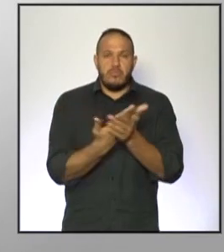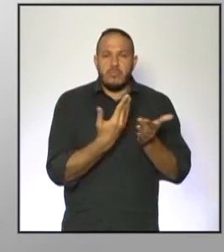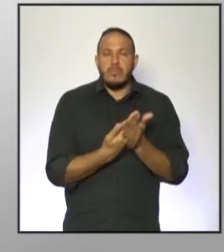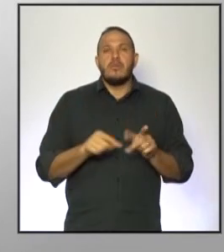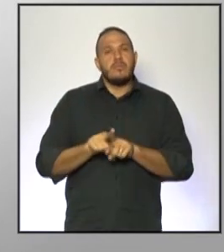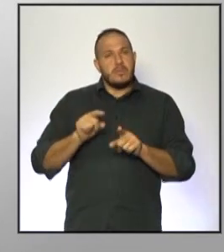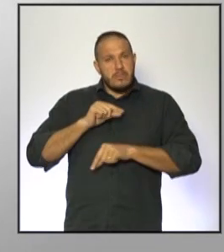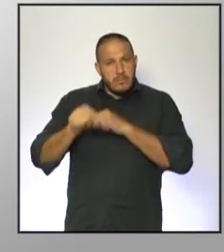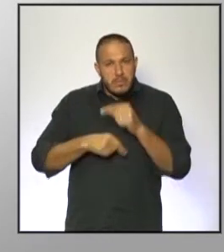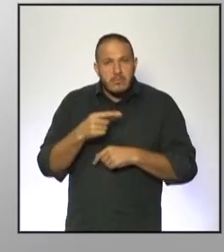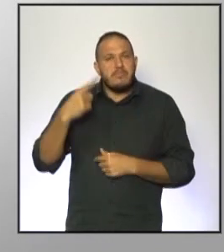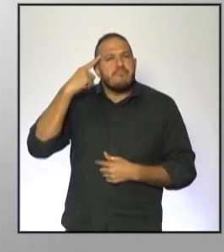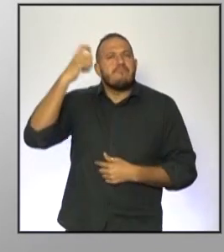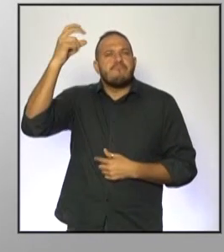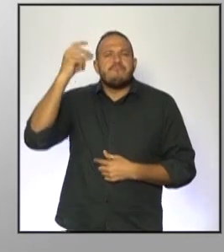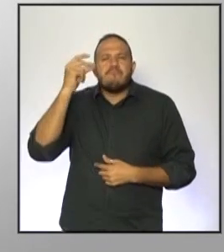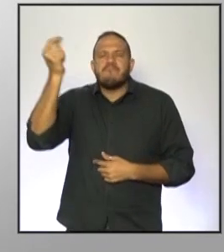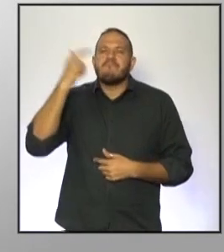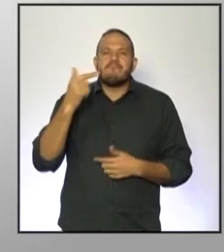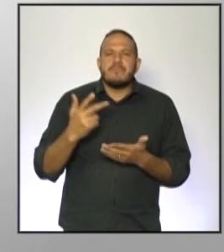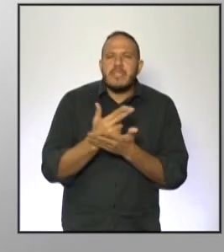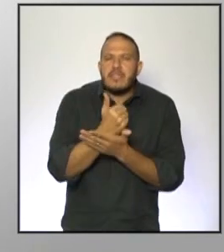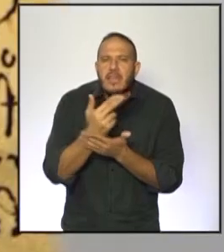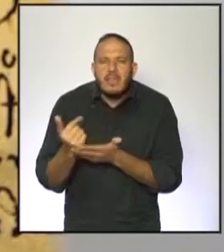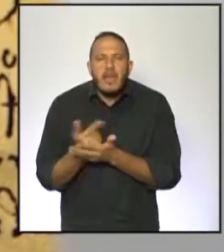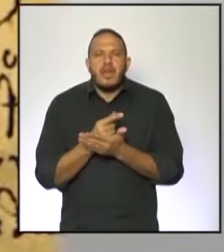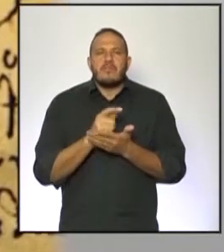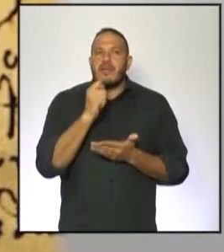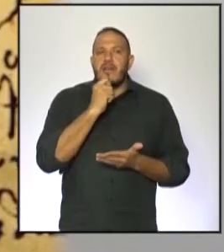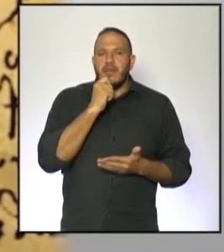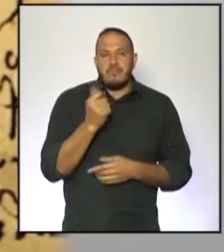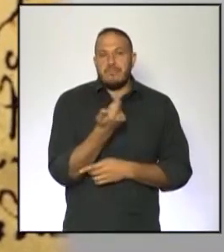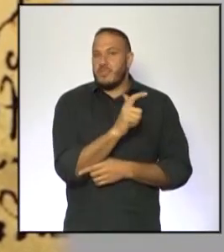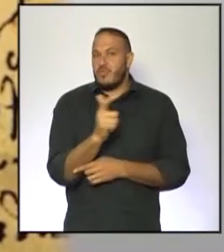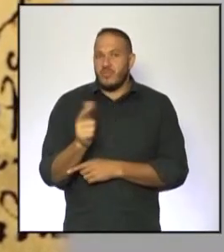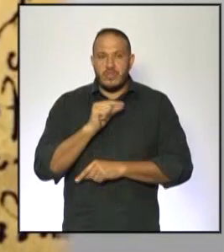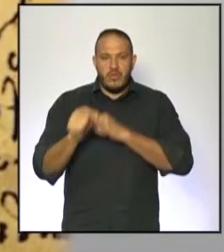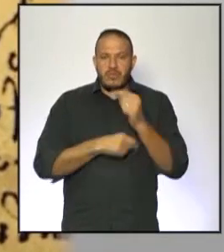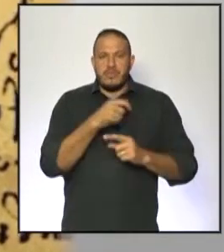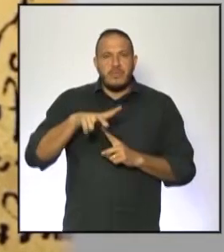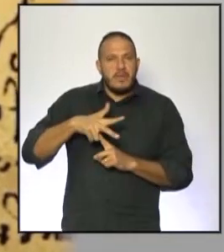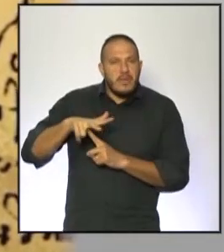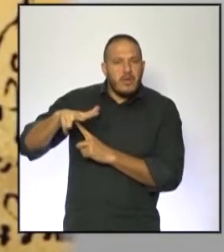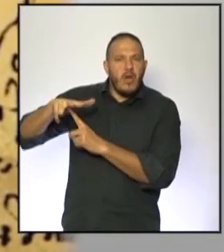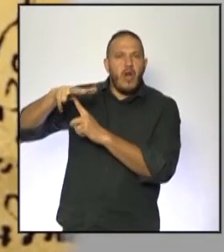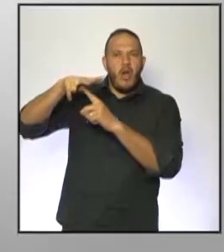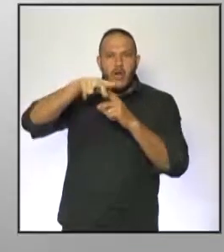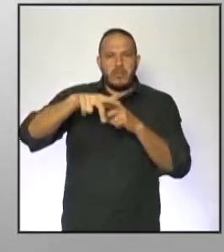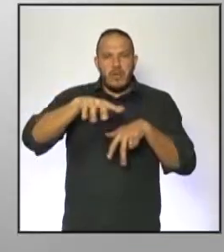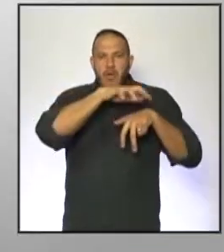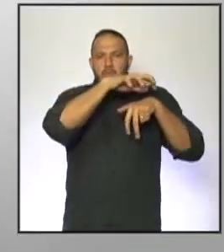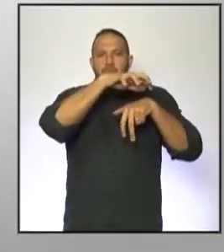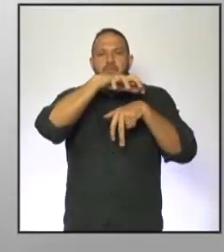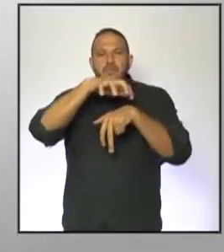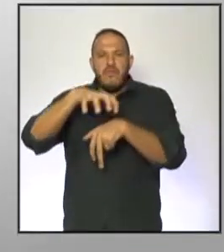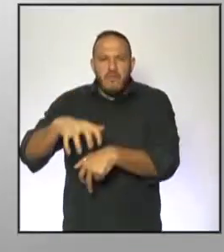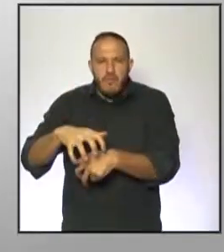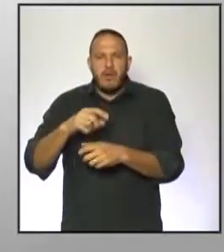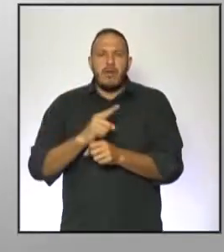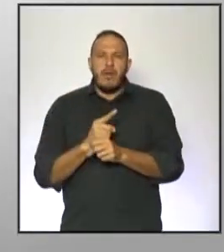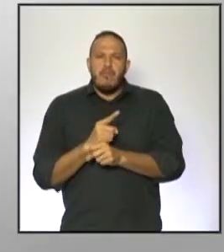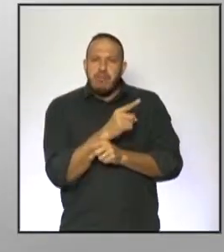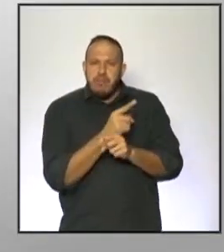imaginação, criando e desenhando artefatos que ainda não existiam, como helicópteros, paraquedas, tanques de